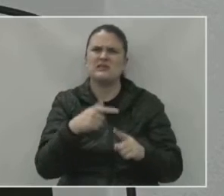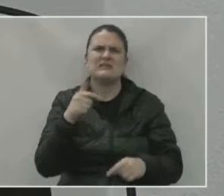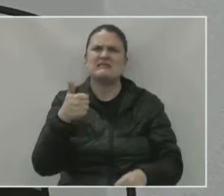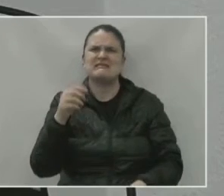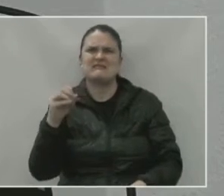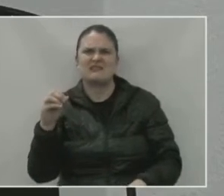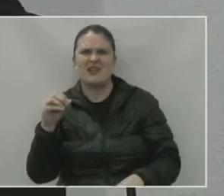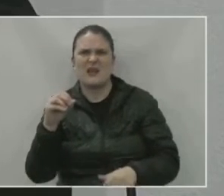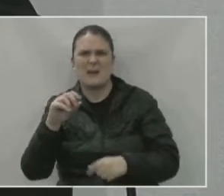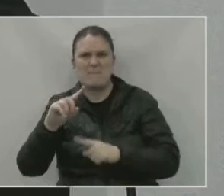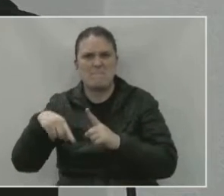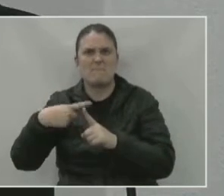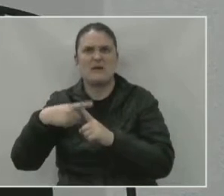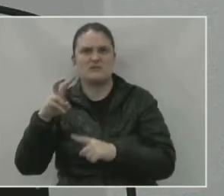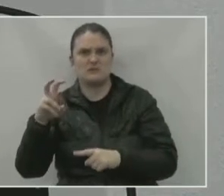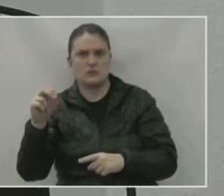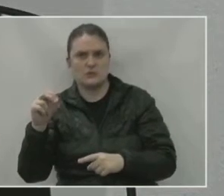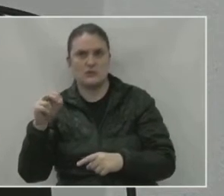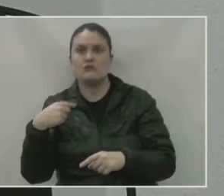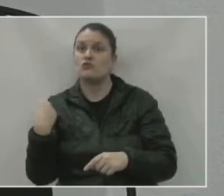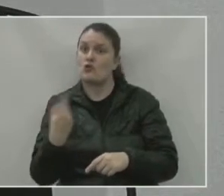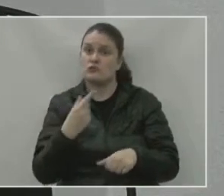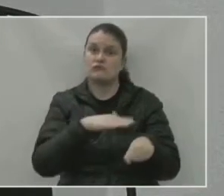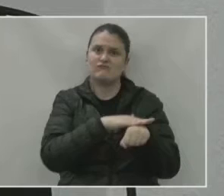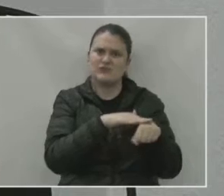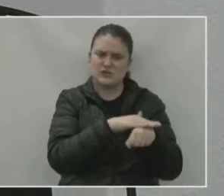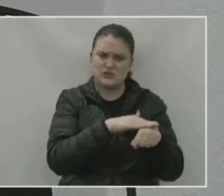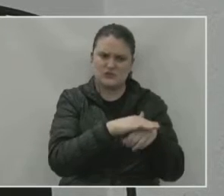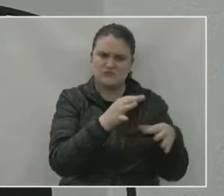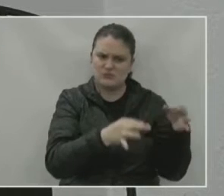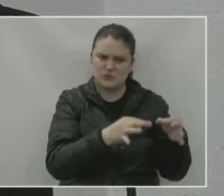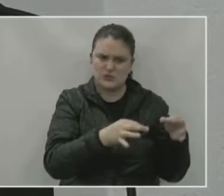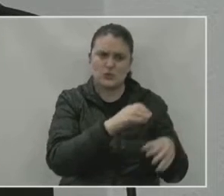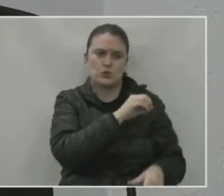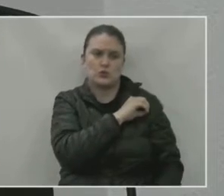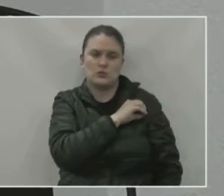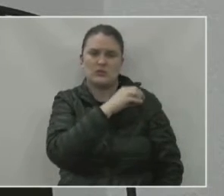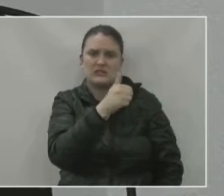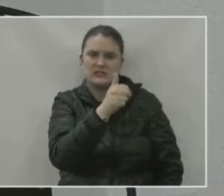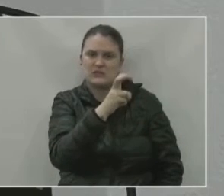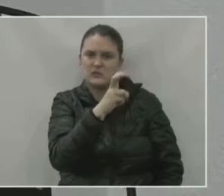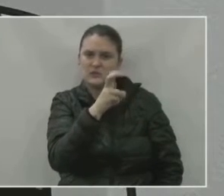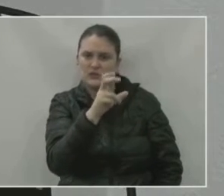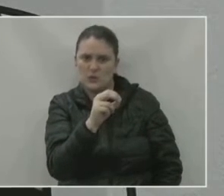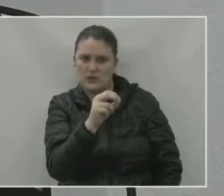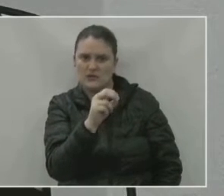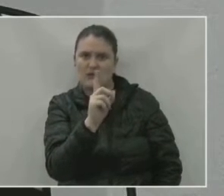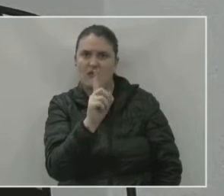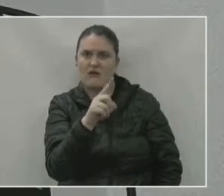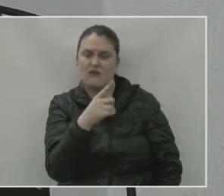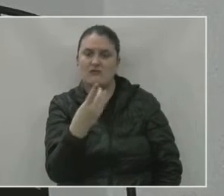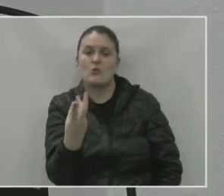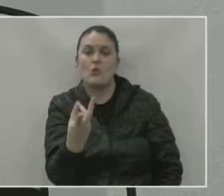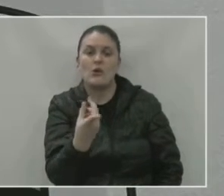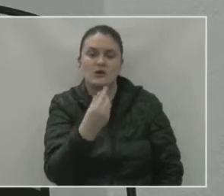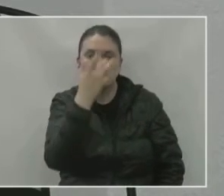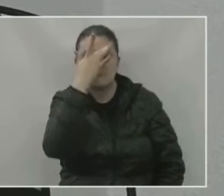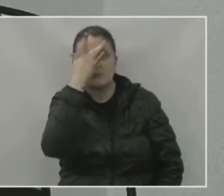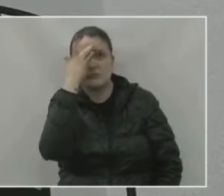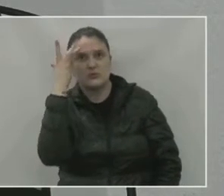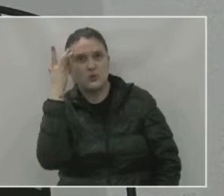150? Em conversa com o Judiciário disse que 150 é um número que gira entre os presos que estão